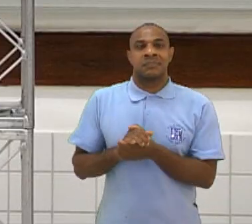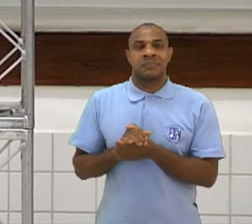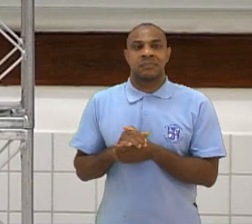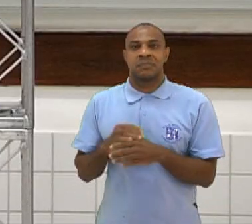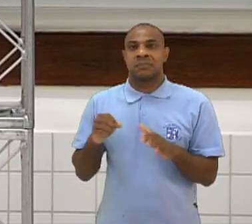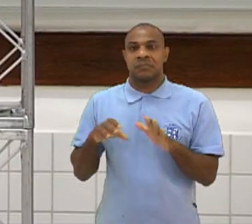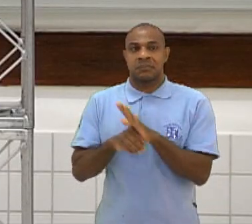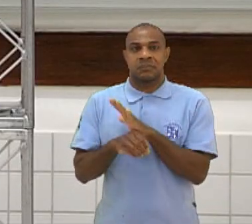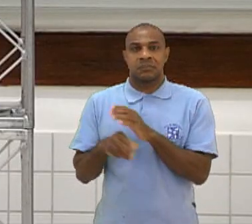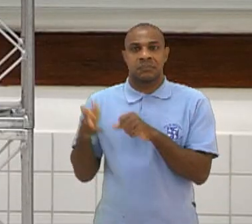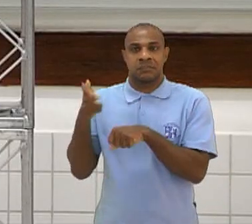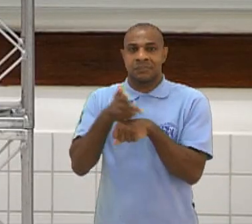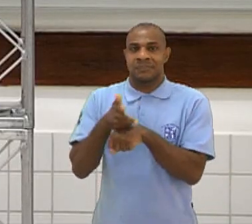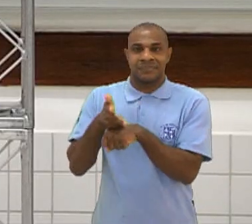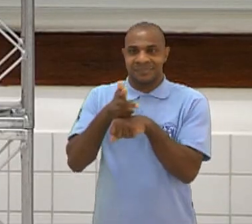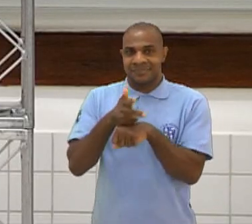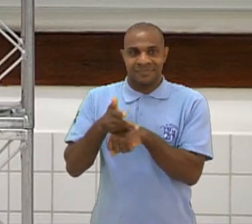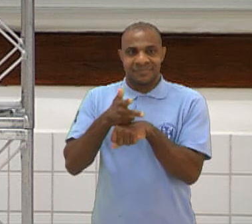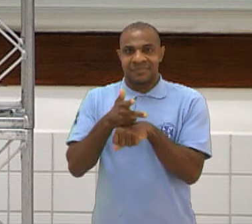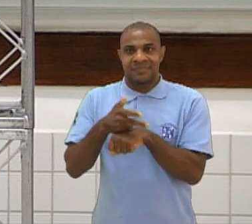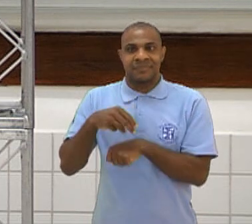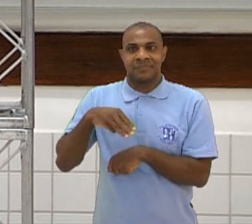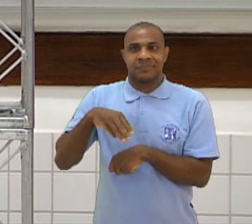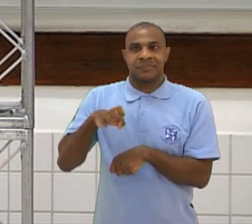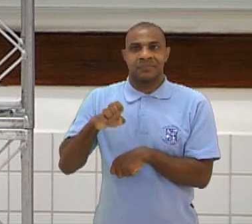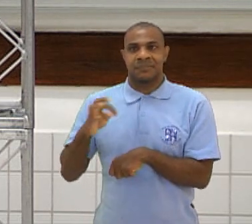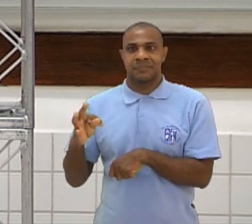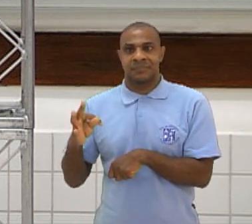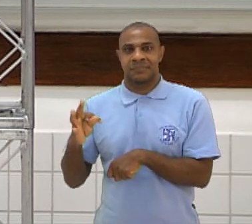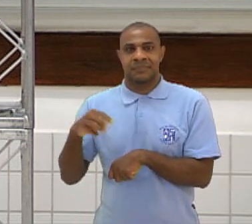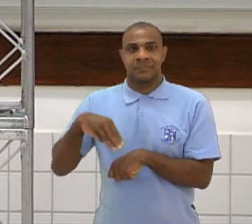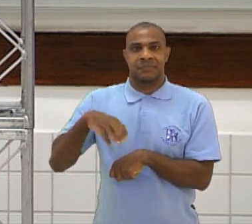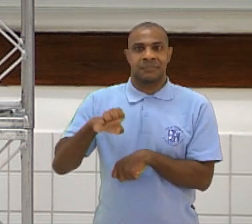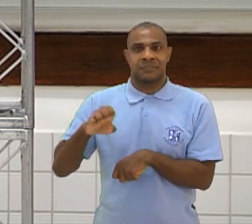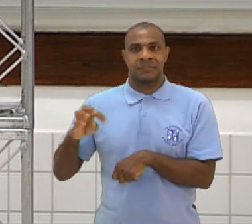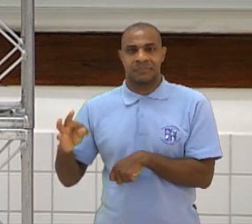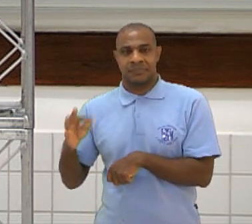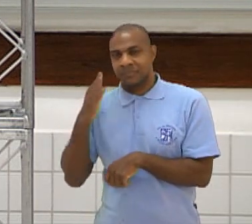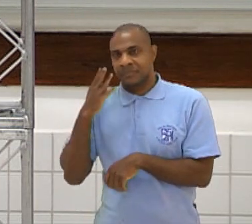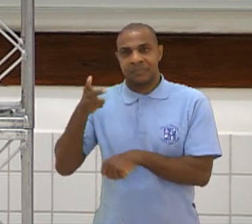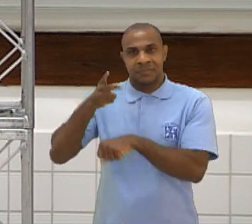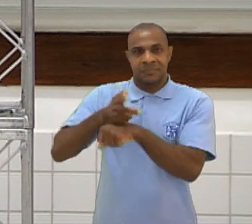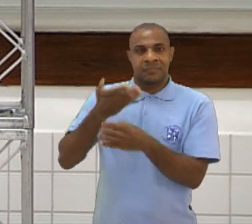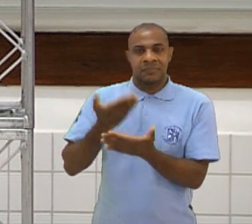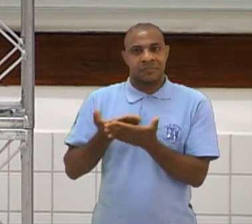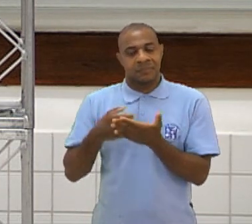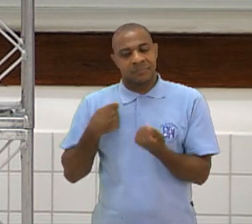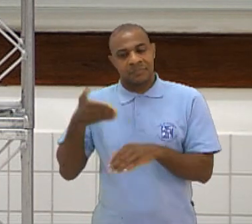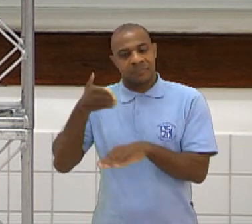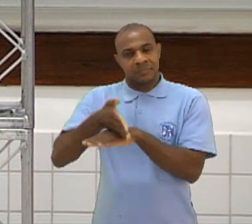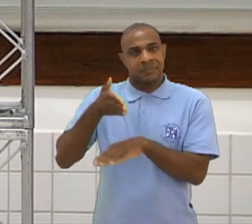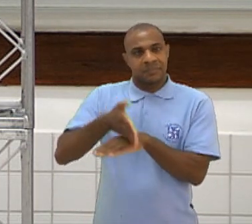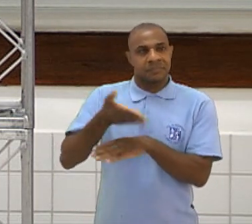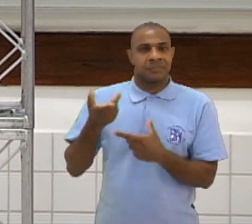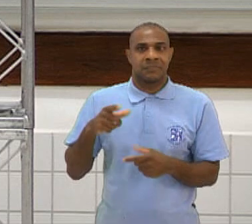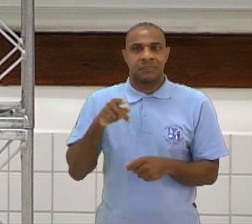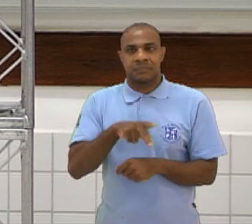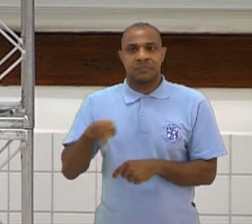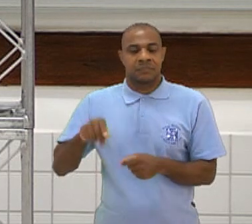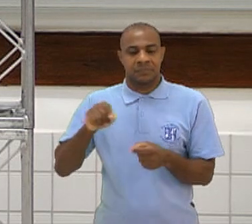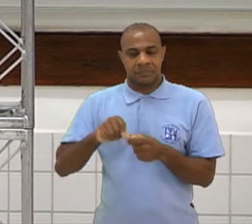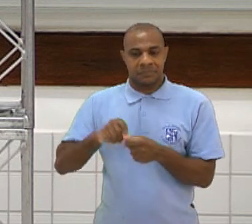Esse íconezinho ali, pessoal, é o Google Meet. O que é isso? São as videoaulas, pessoal, que você tem que participar, que o seu professor está fazendo